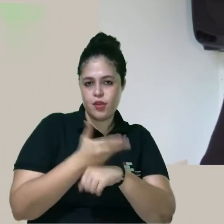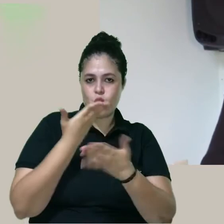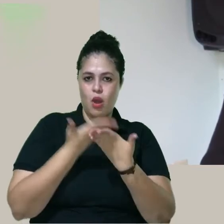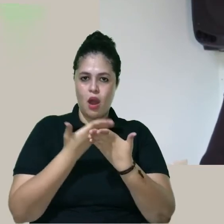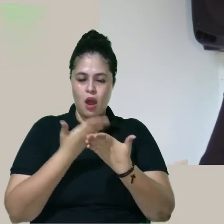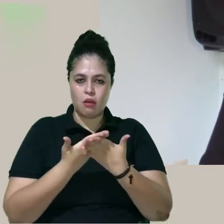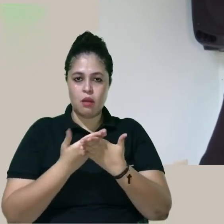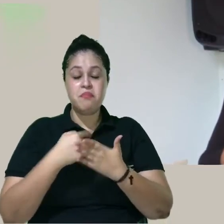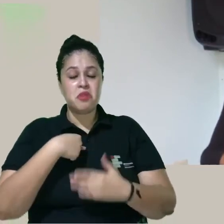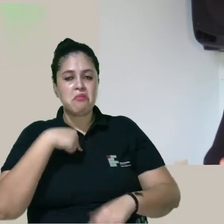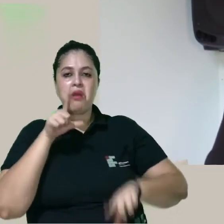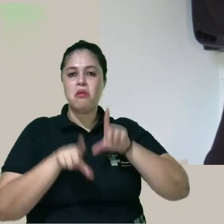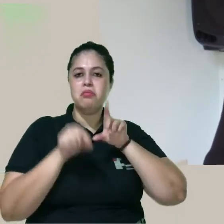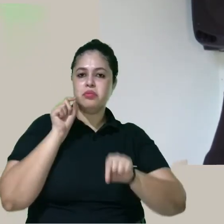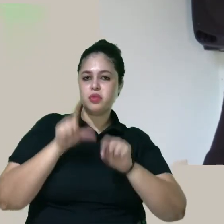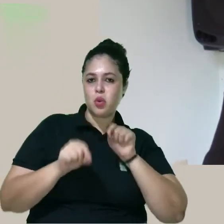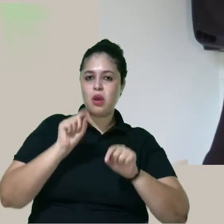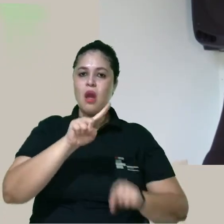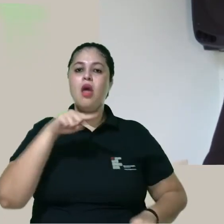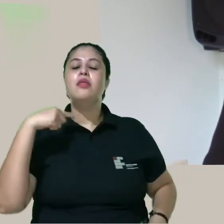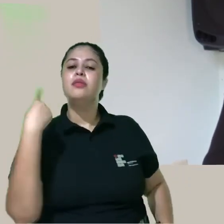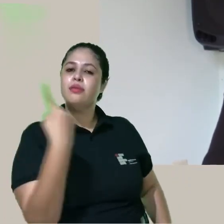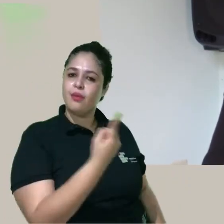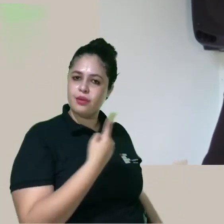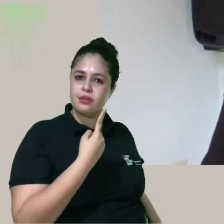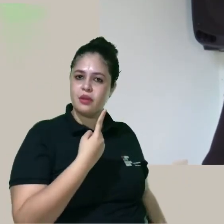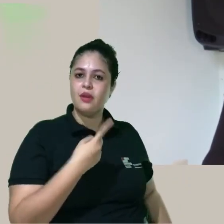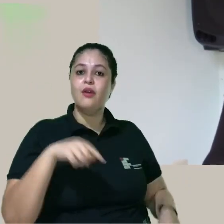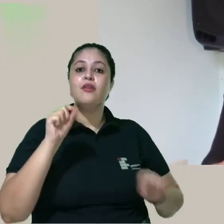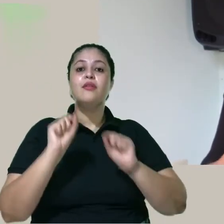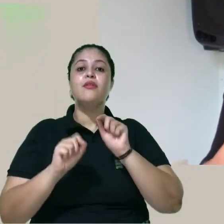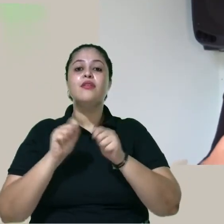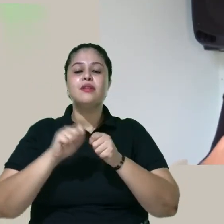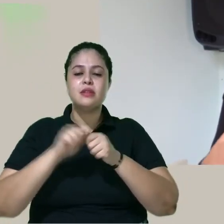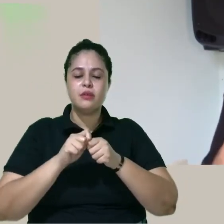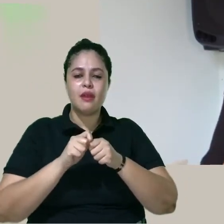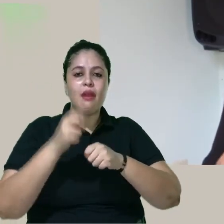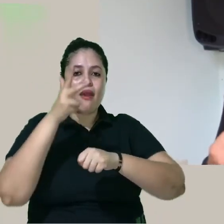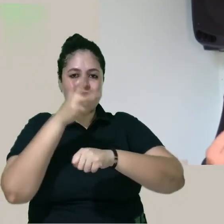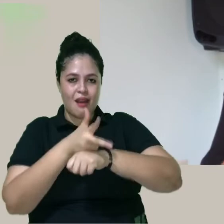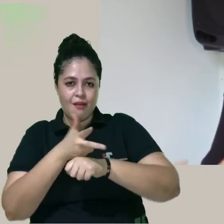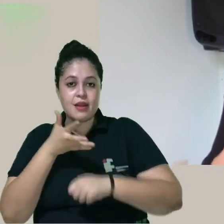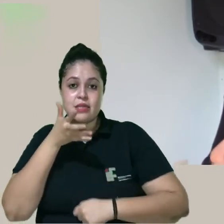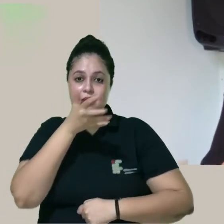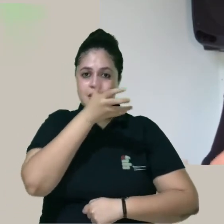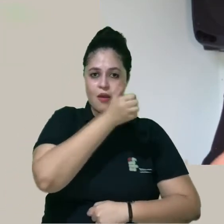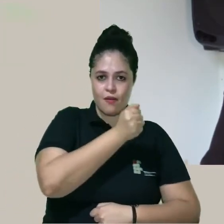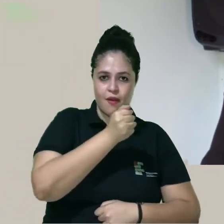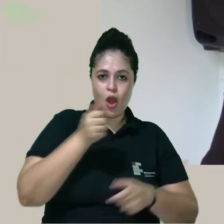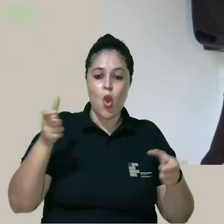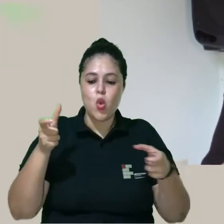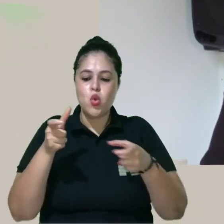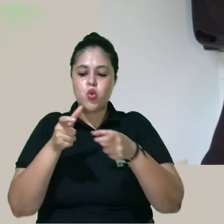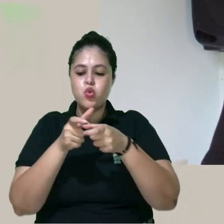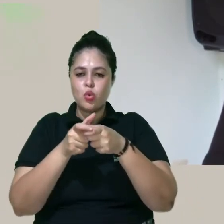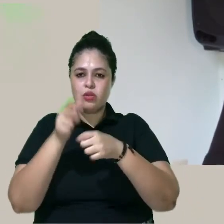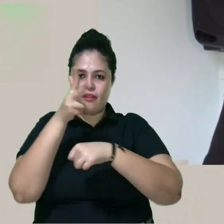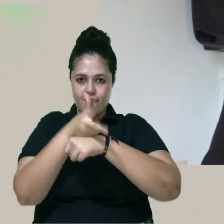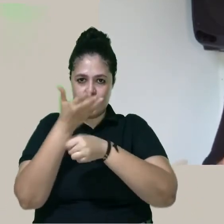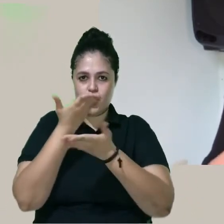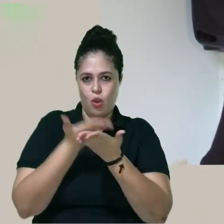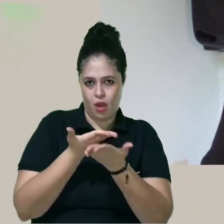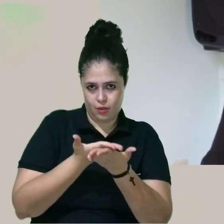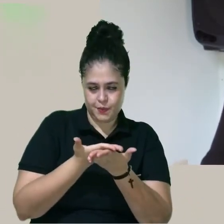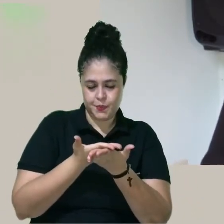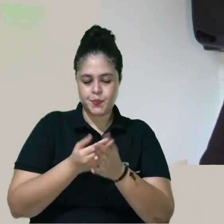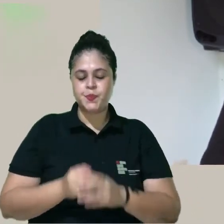videoaulas. Então, a opção nossa foi de gravar pequenas videoaulas, tá?